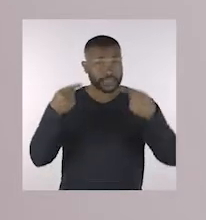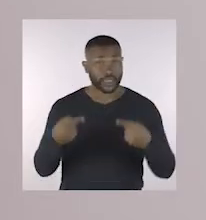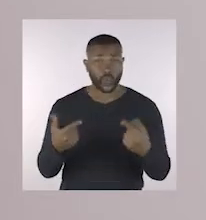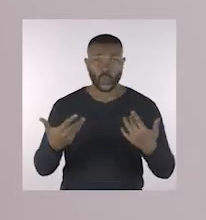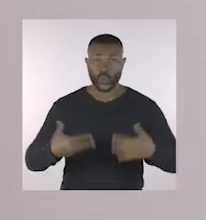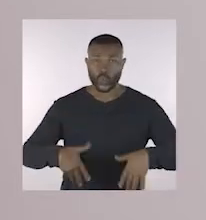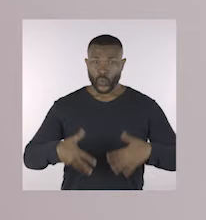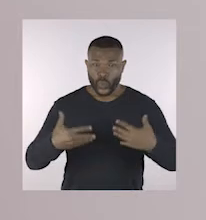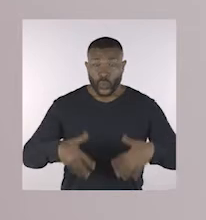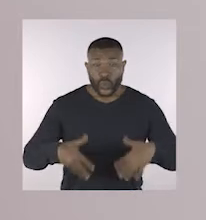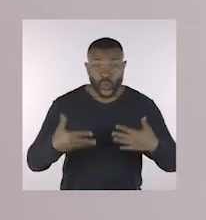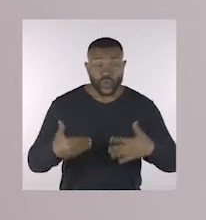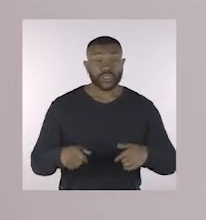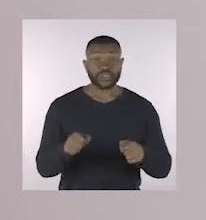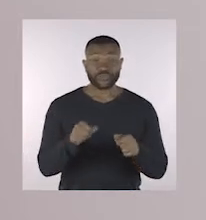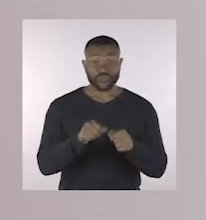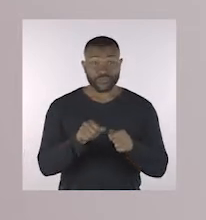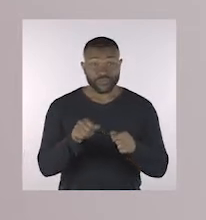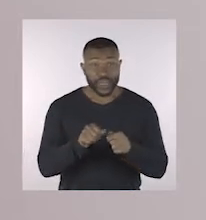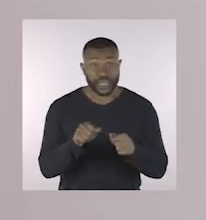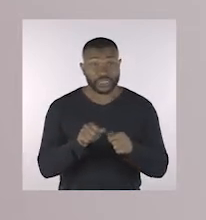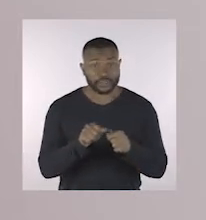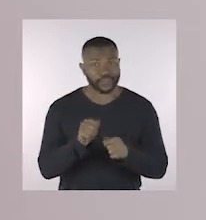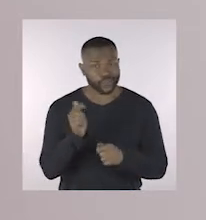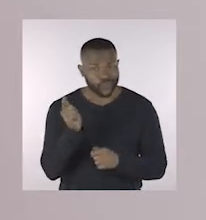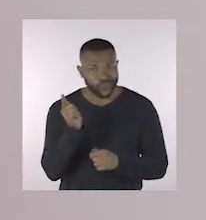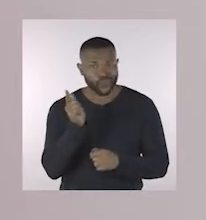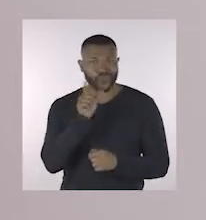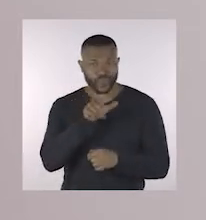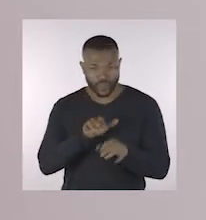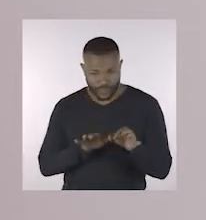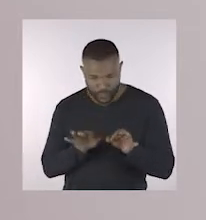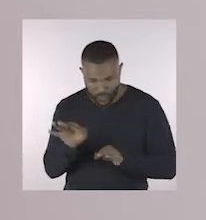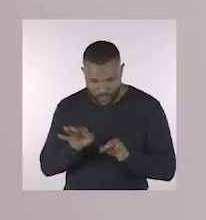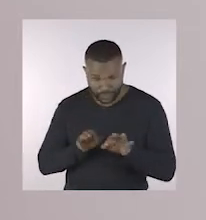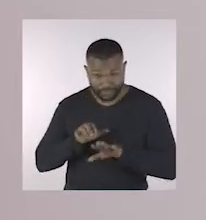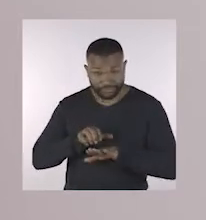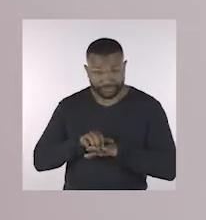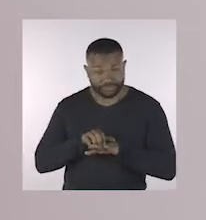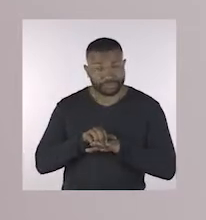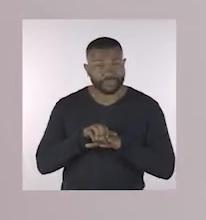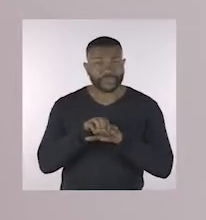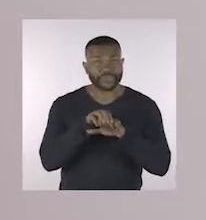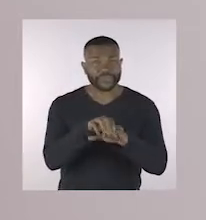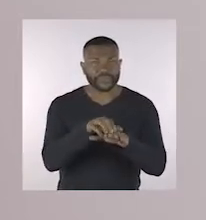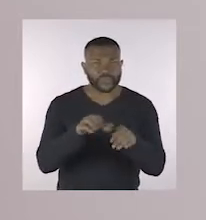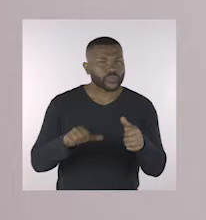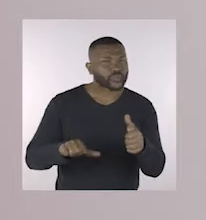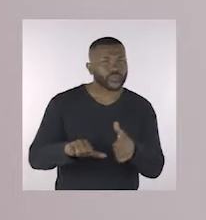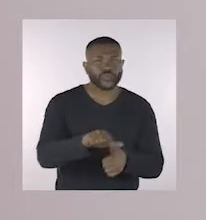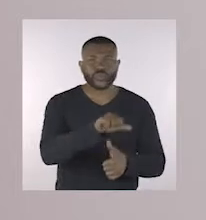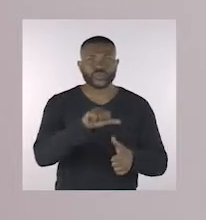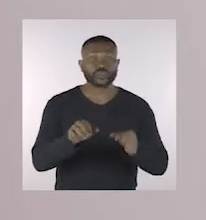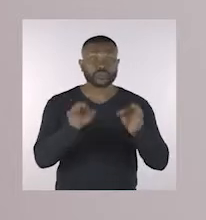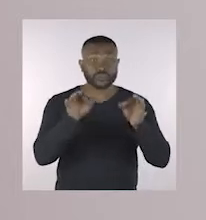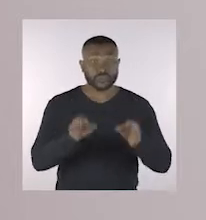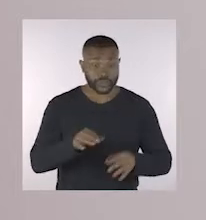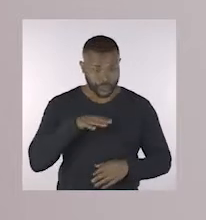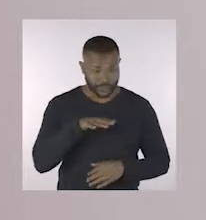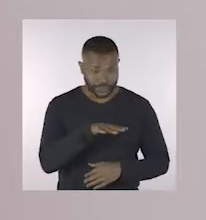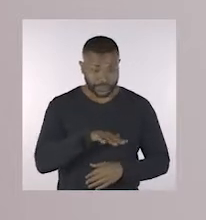muito desafiadora né fazer colocar de pé um projeto de transporte que alterou